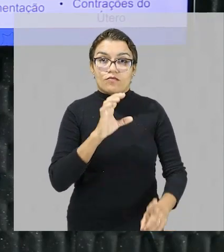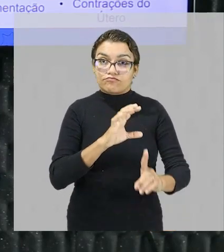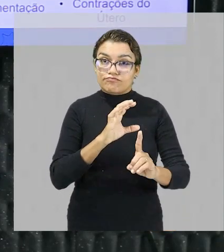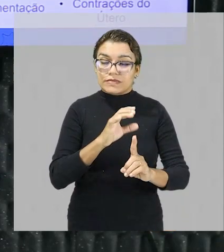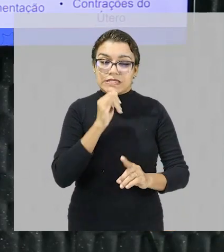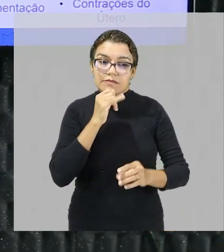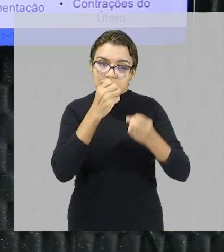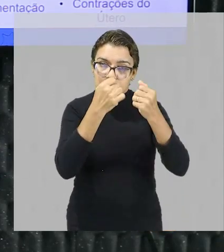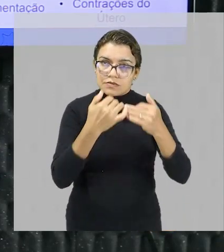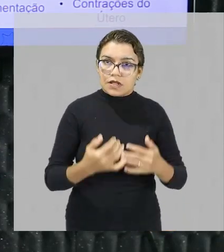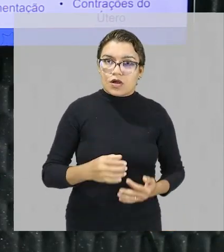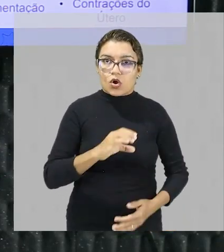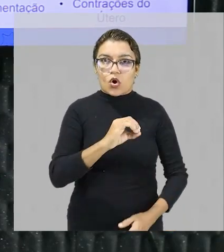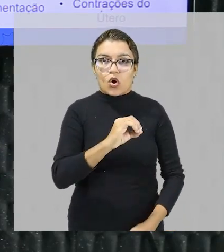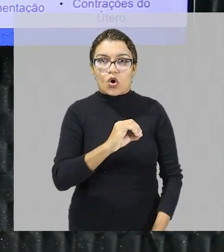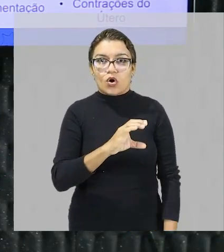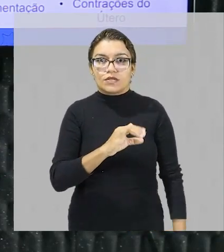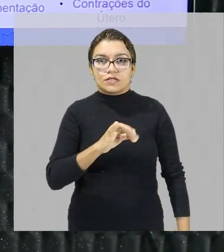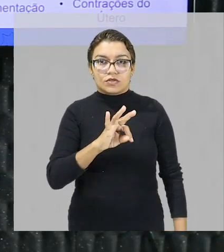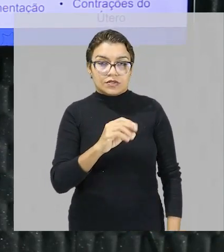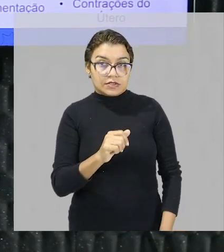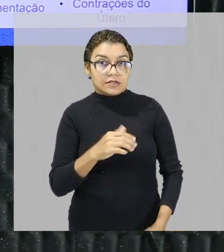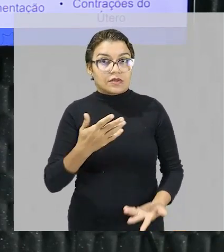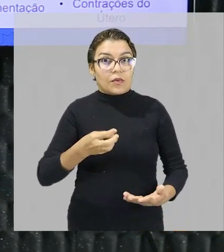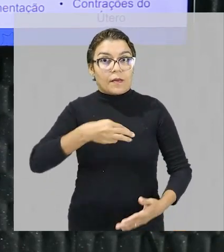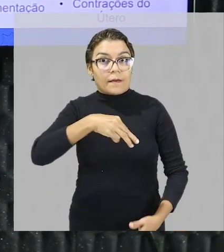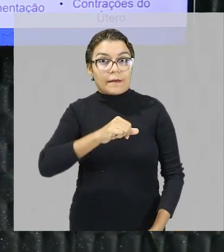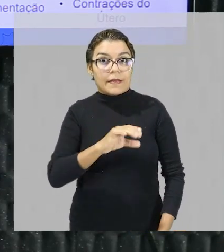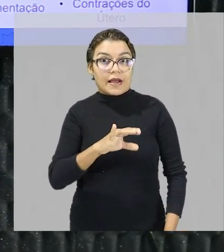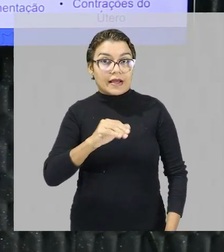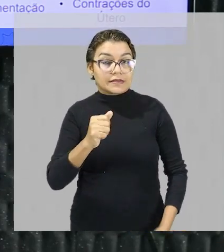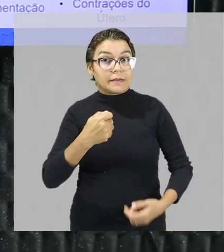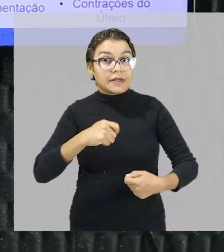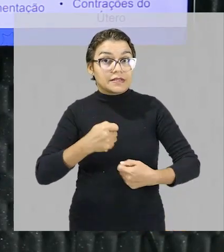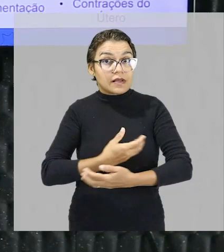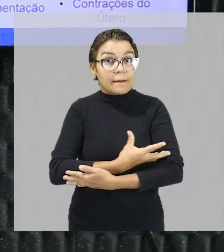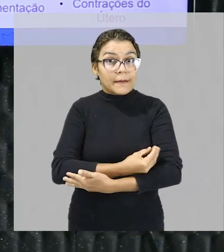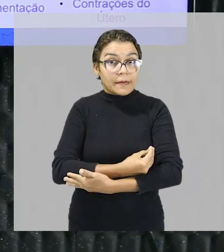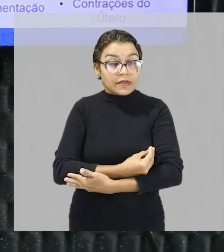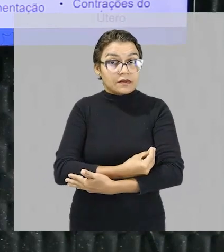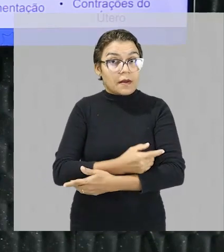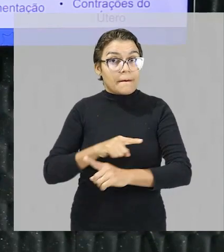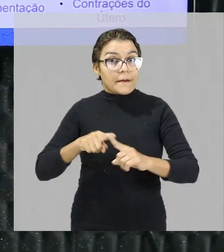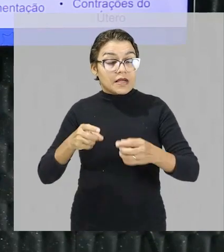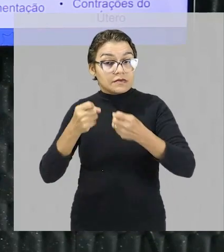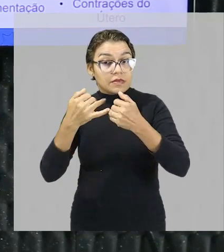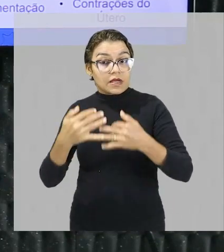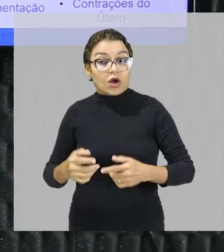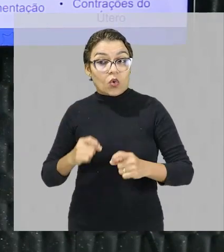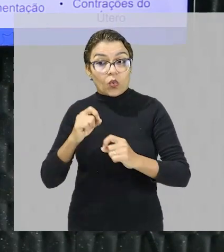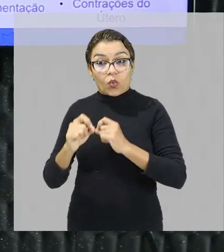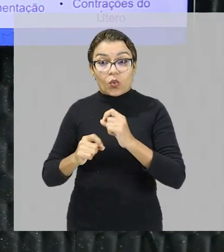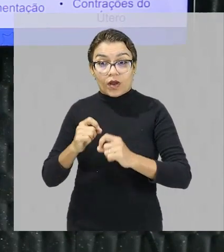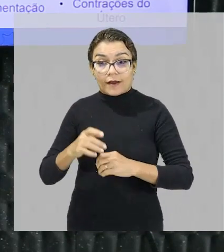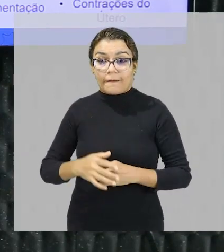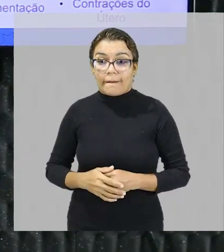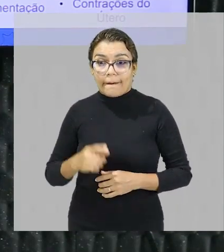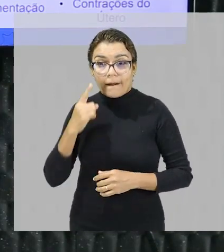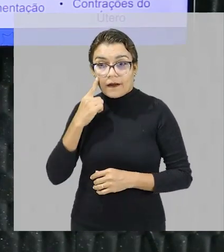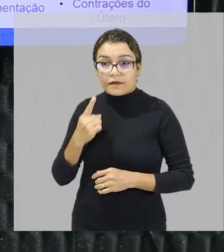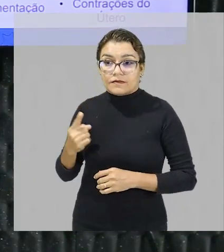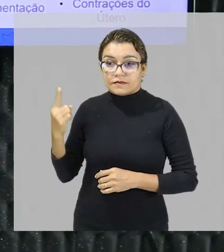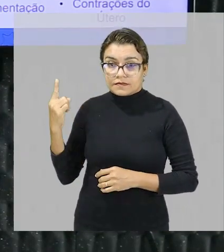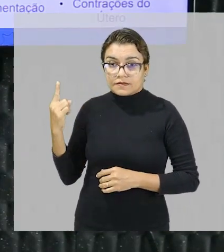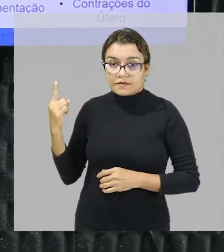Márcia deveria estar o quê? Amamentando, certo? Mas olha o que ele está dizendo ali, ó. Se o gráfico 1 referir-se aos níveis de ocitocina